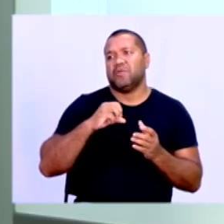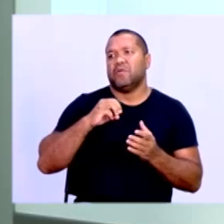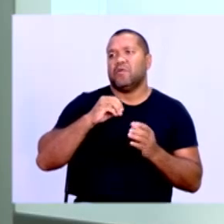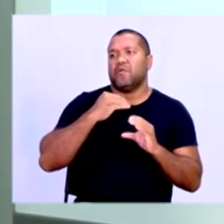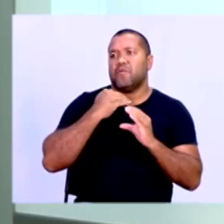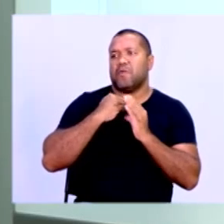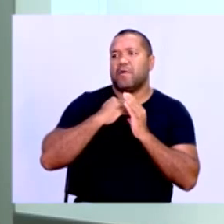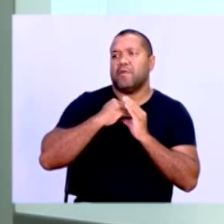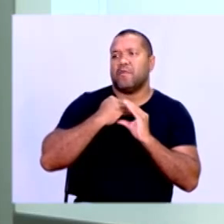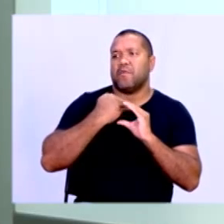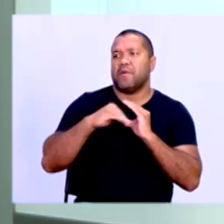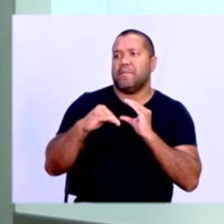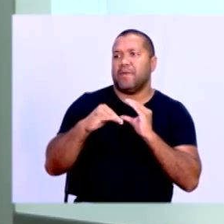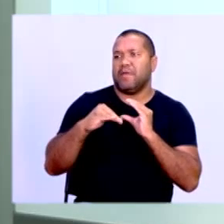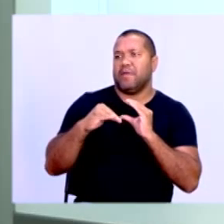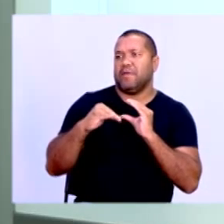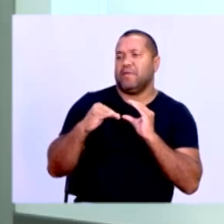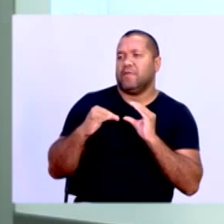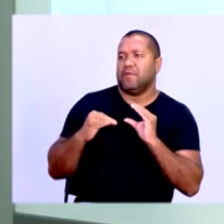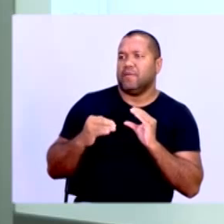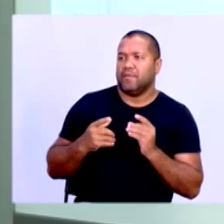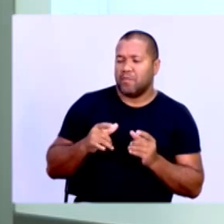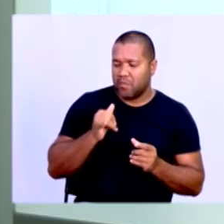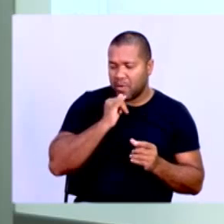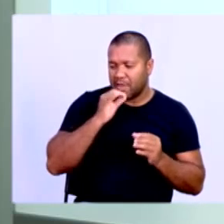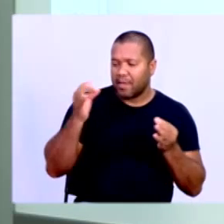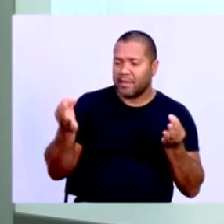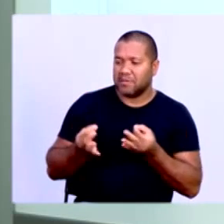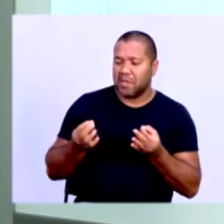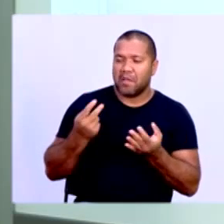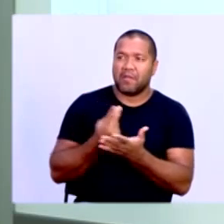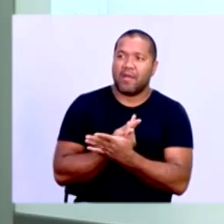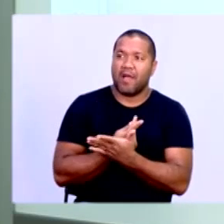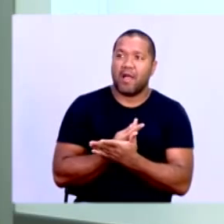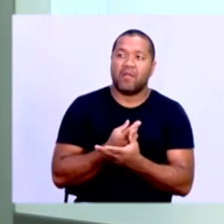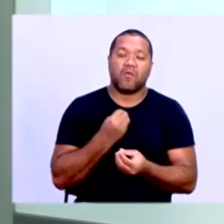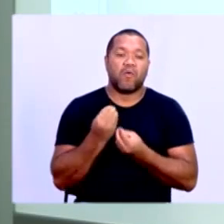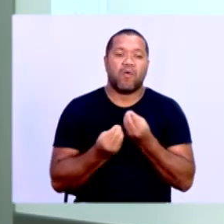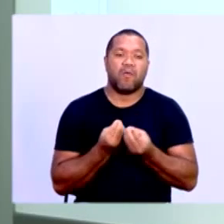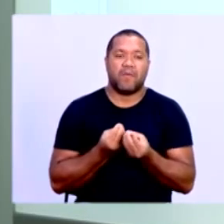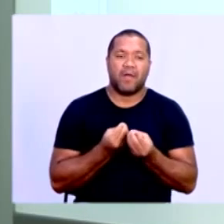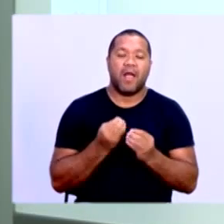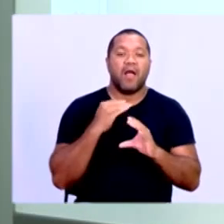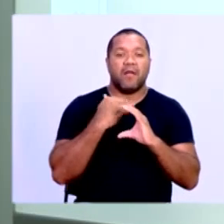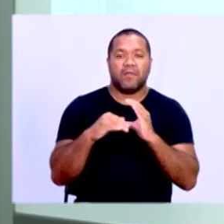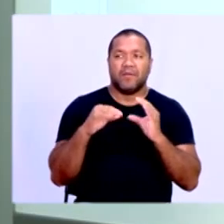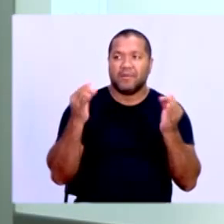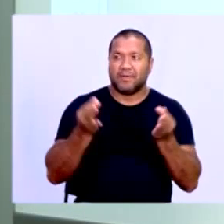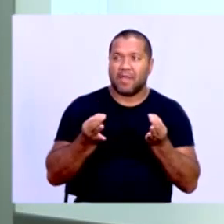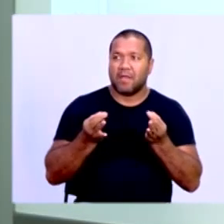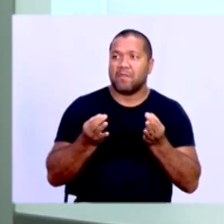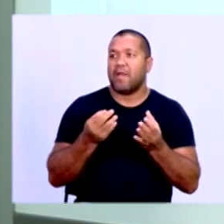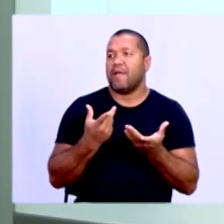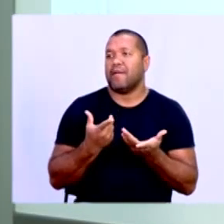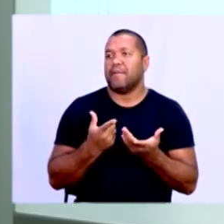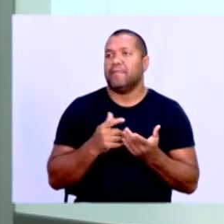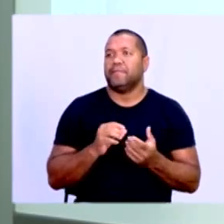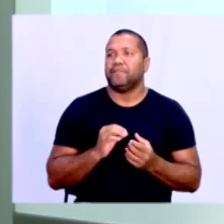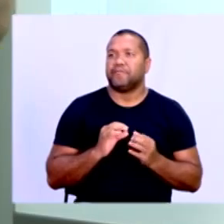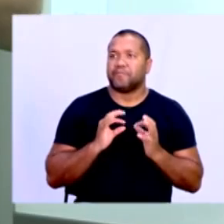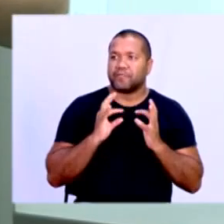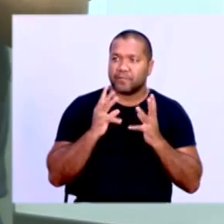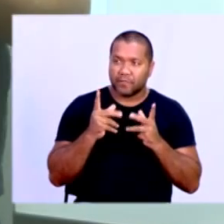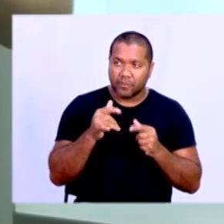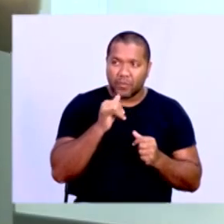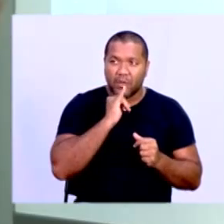por exemplo, a parte de validação de e-mail, se está certa ou errada, se ele colocou o endereço de e-mail correto. Tem uma série de